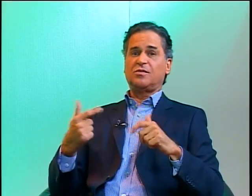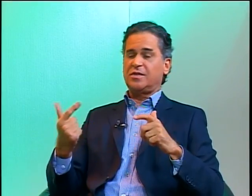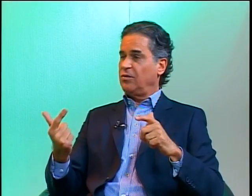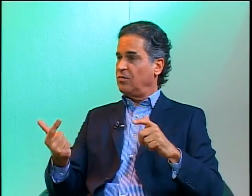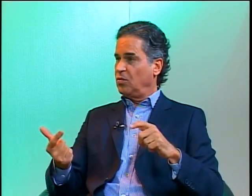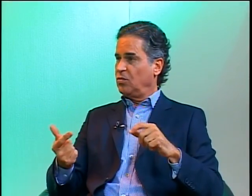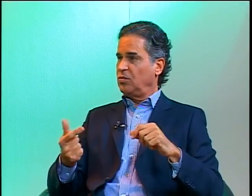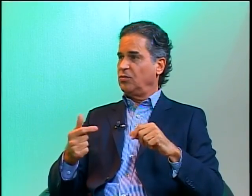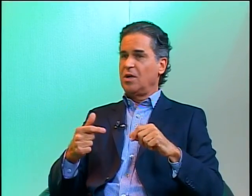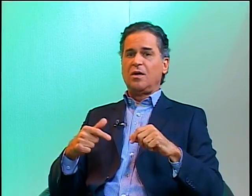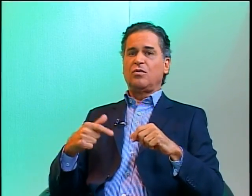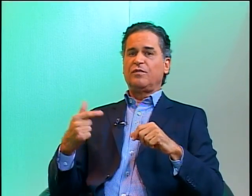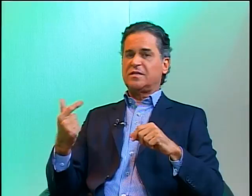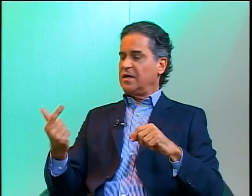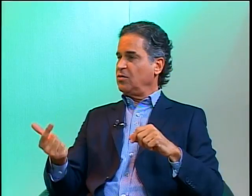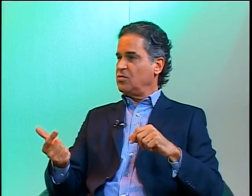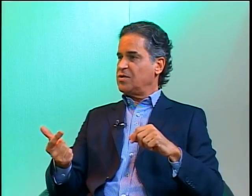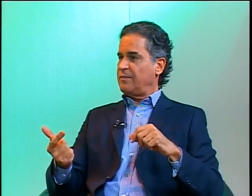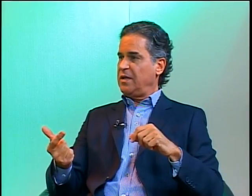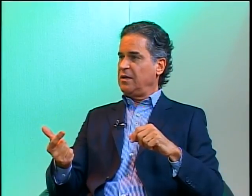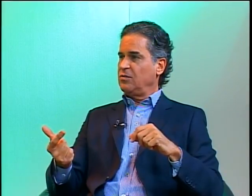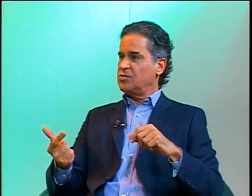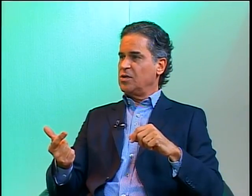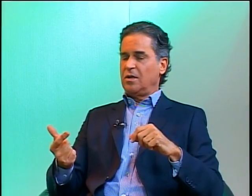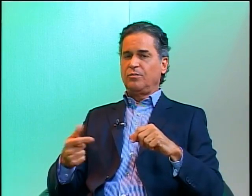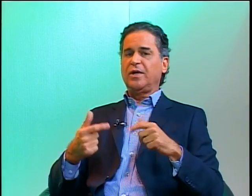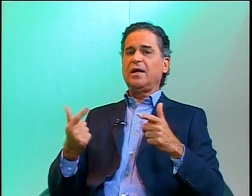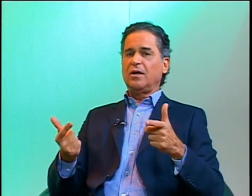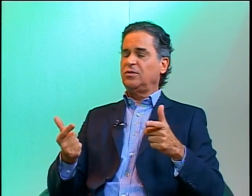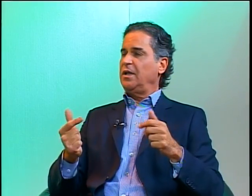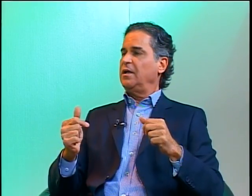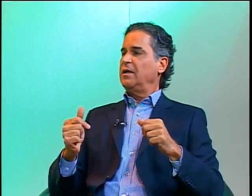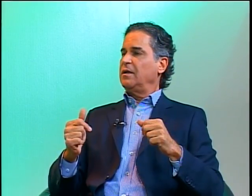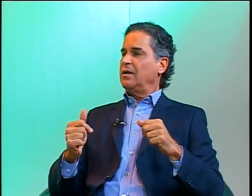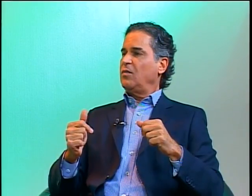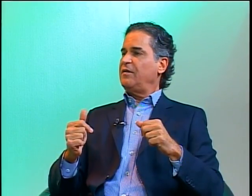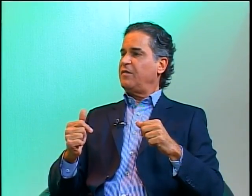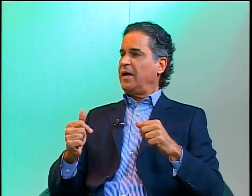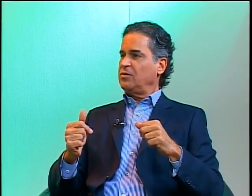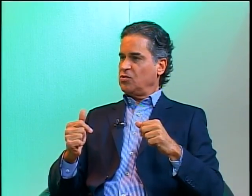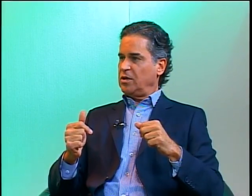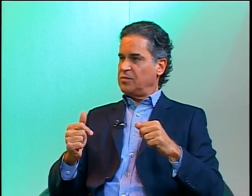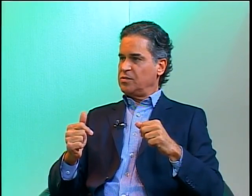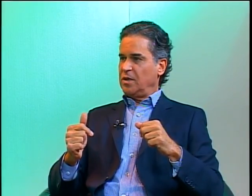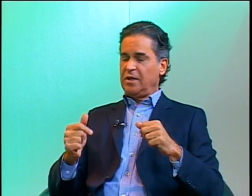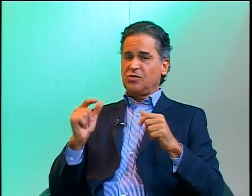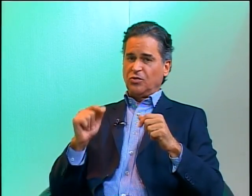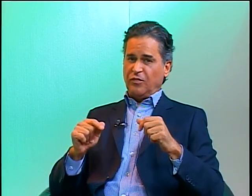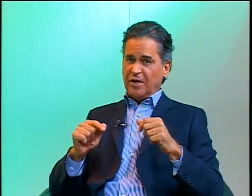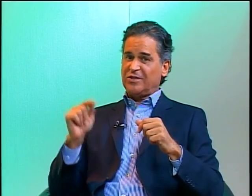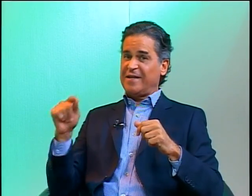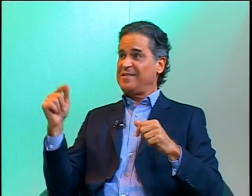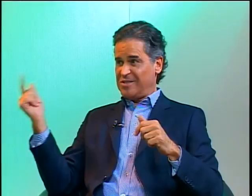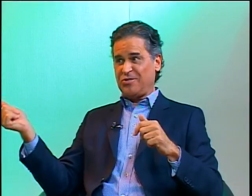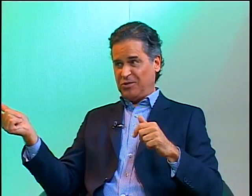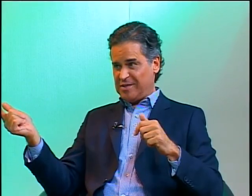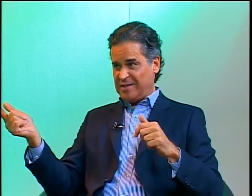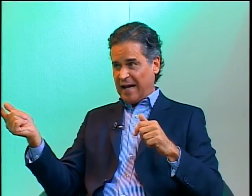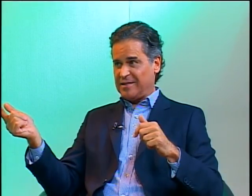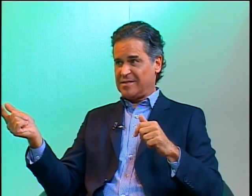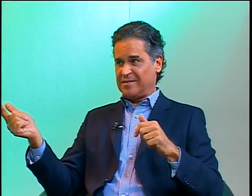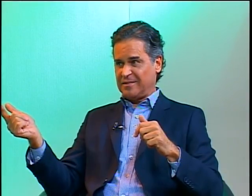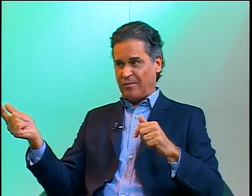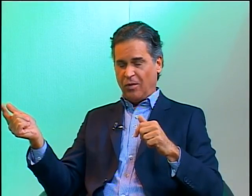que está acontecendo no mundo, conversando com os amigos. Por que não ter Wi-Fi nos ônibus? Isso que eu estou falando já existe em